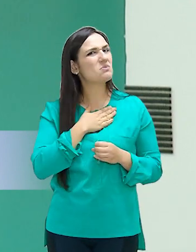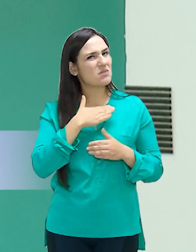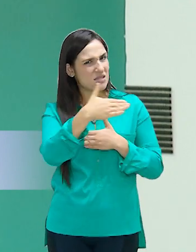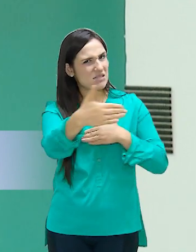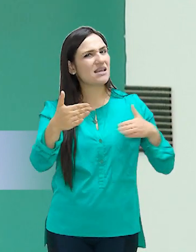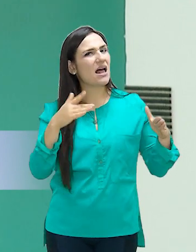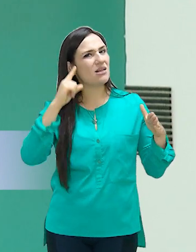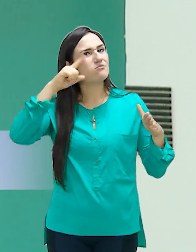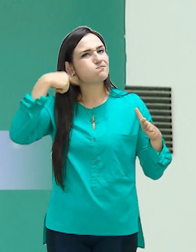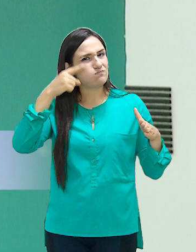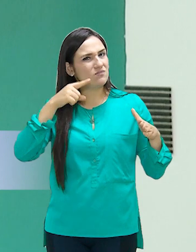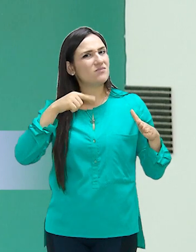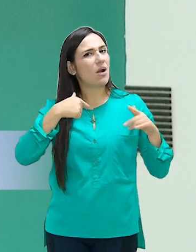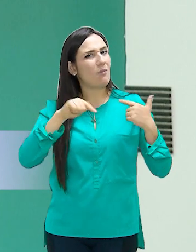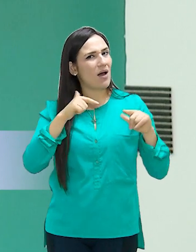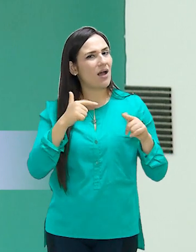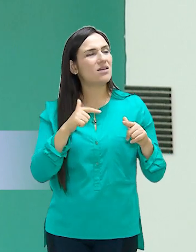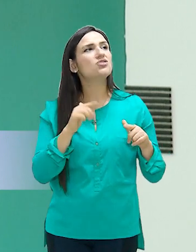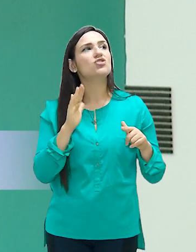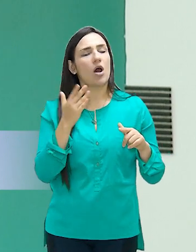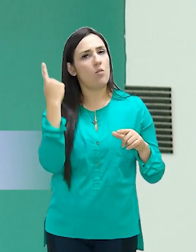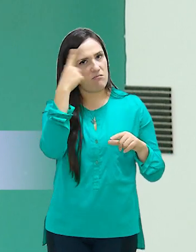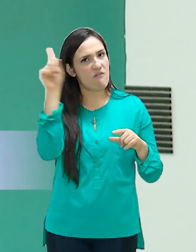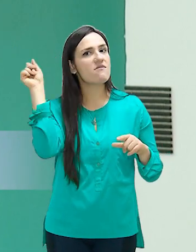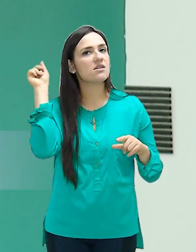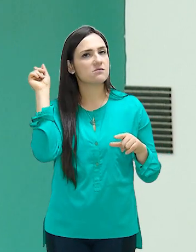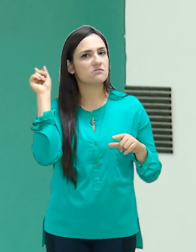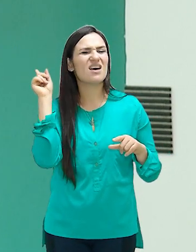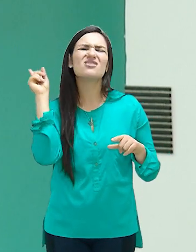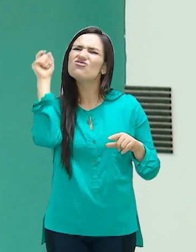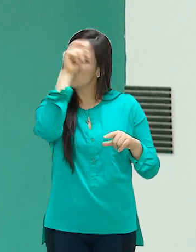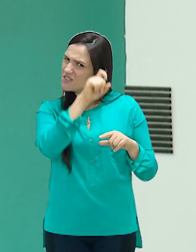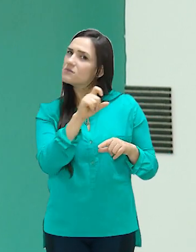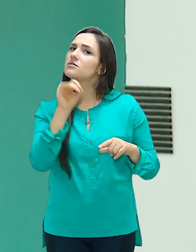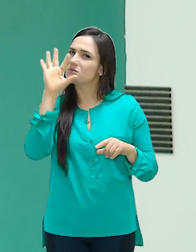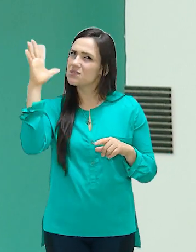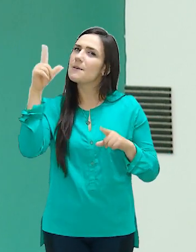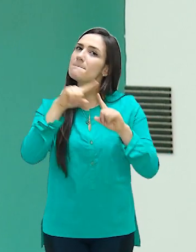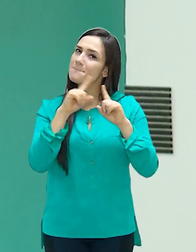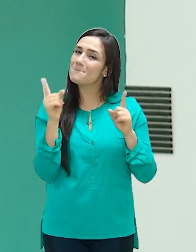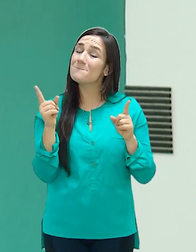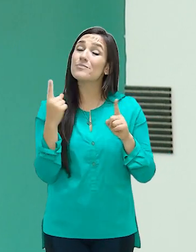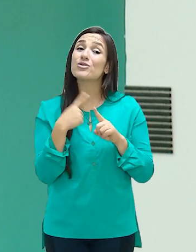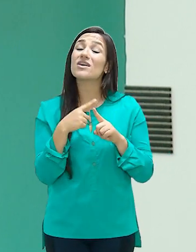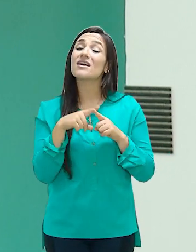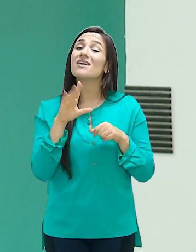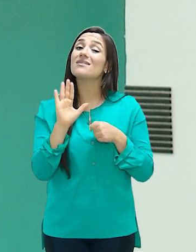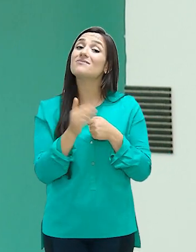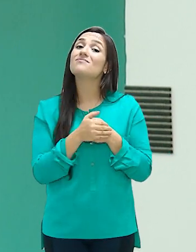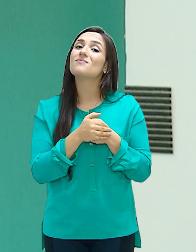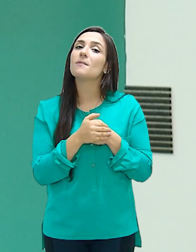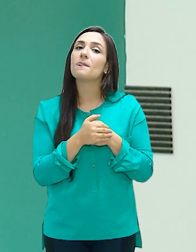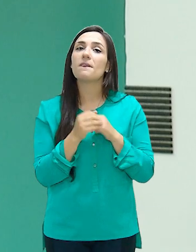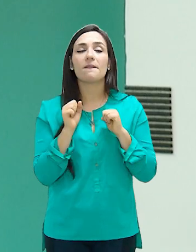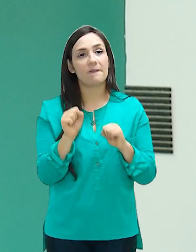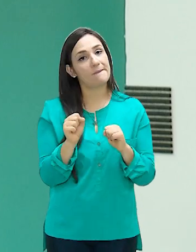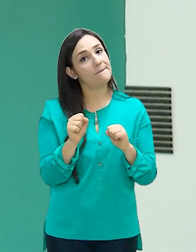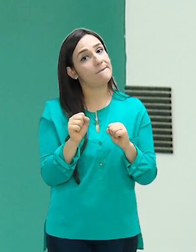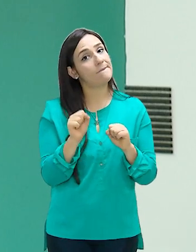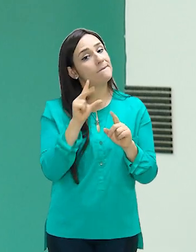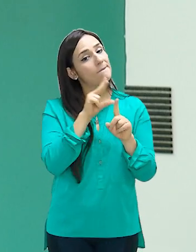É difícil. Já trabalhei em um, porque a alienação parental, ela tem, assim, ela pode ser